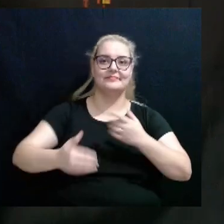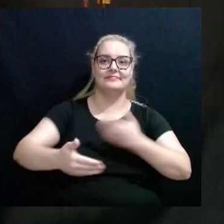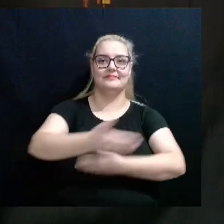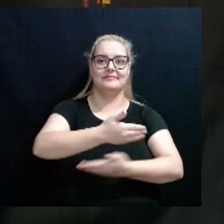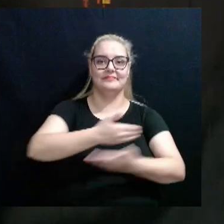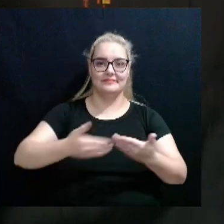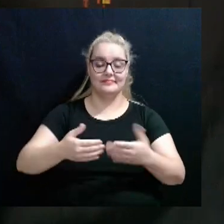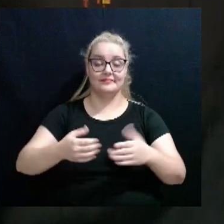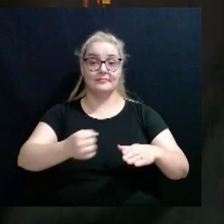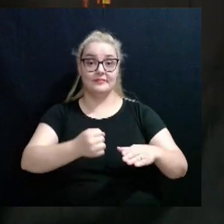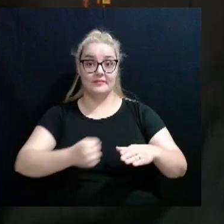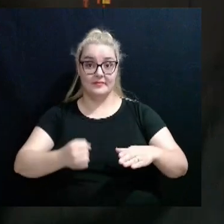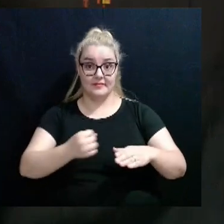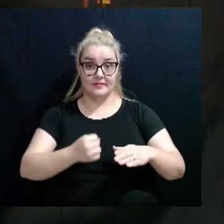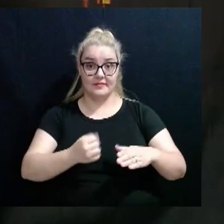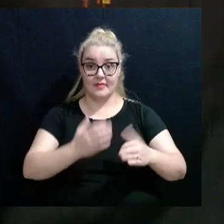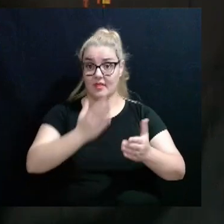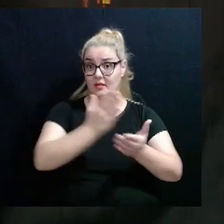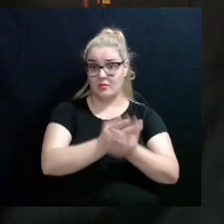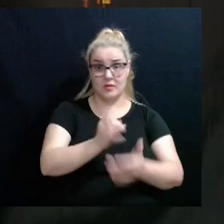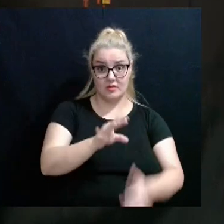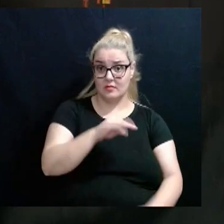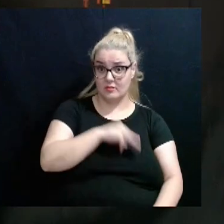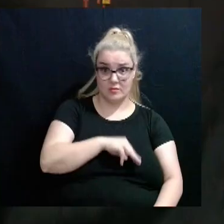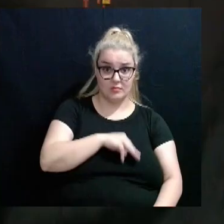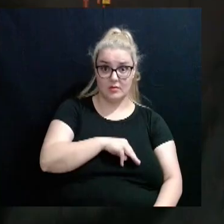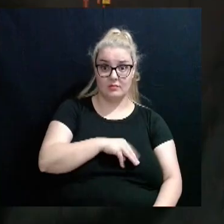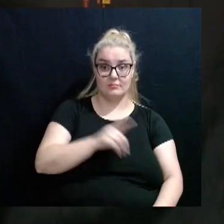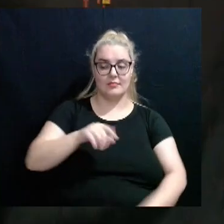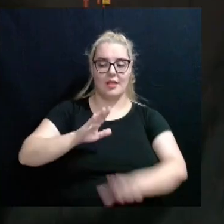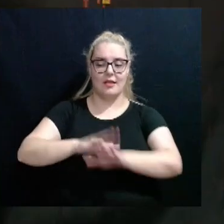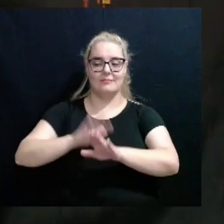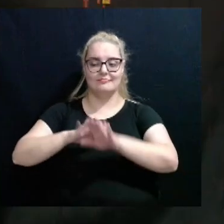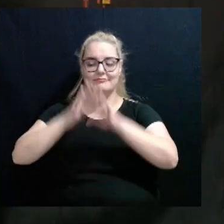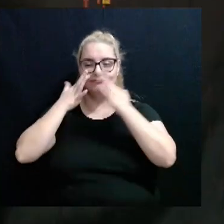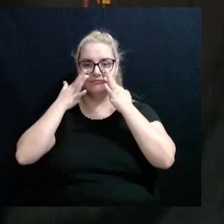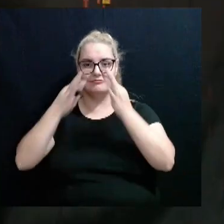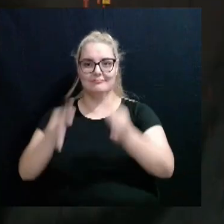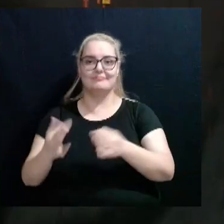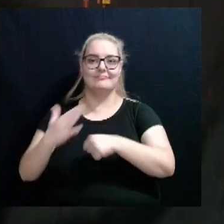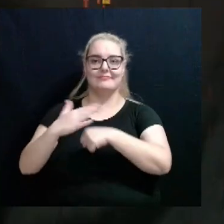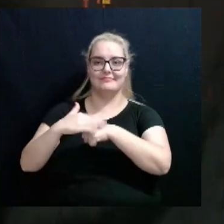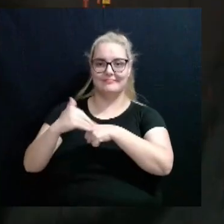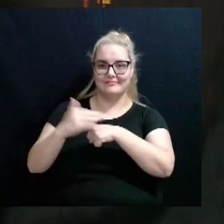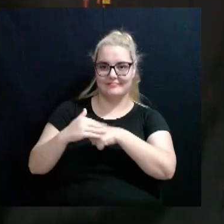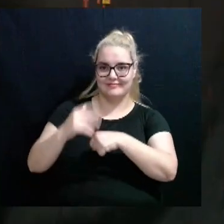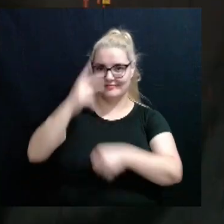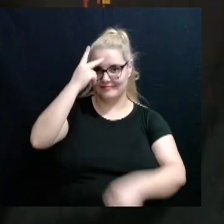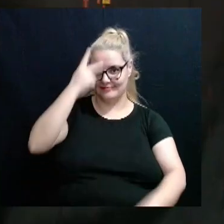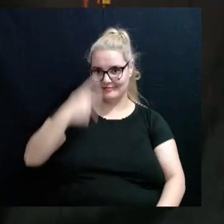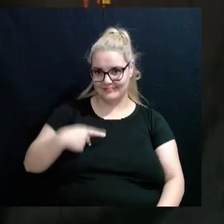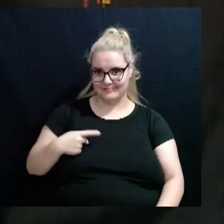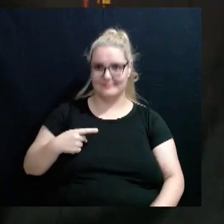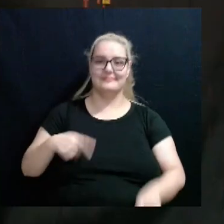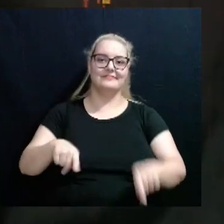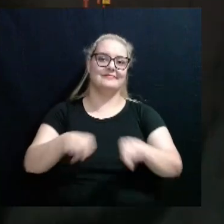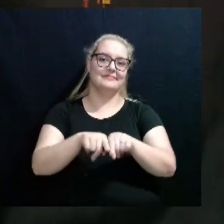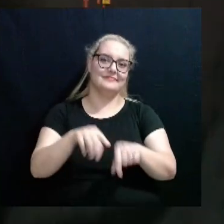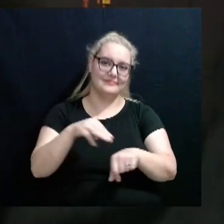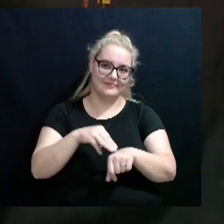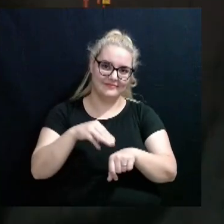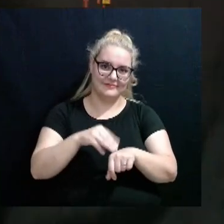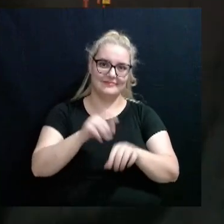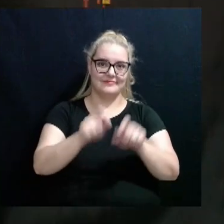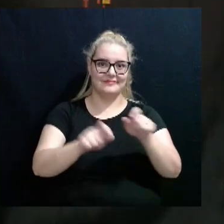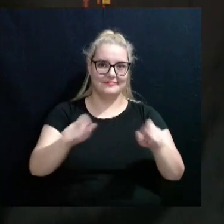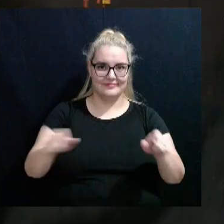deixa de ser só uma tarefa e vira um ato de atenção e carinho consigo mesmo e também com o seu próximo. Então, ó,